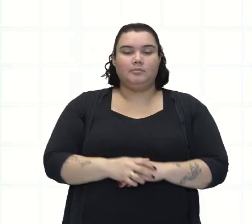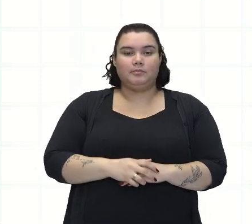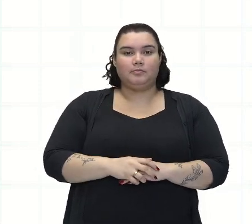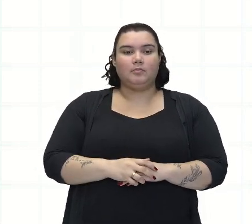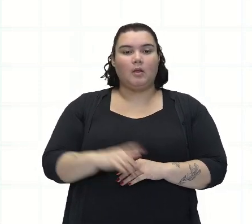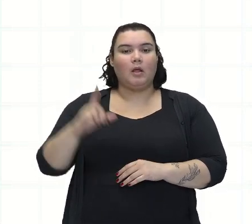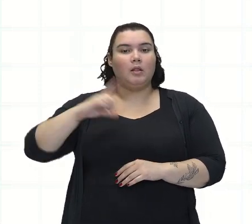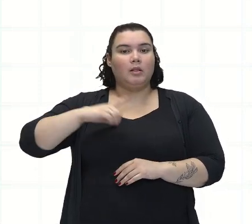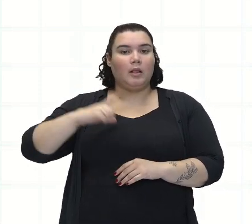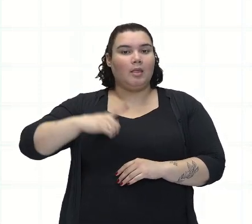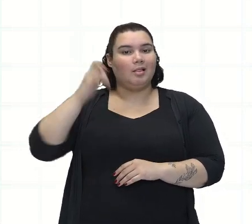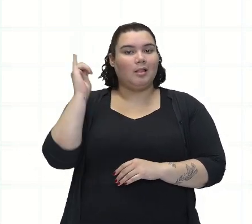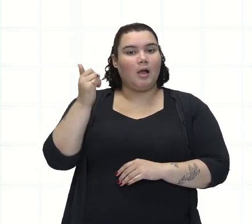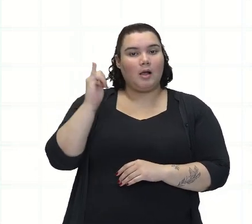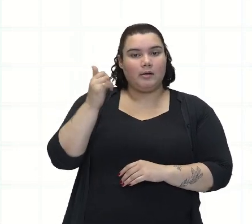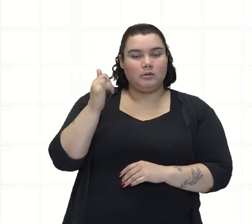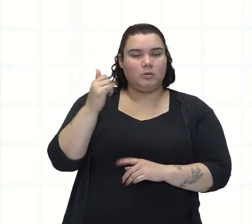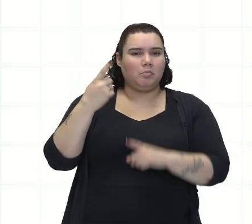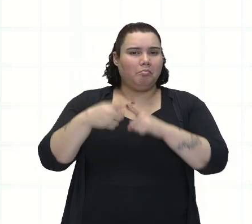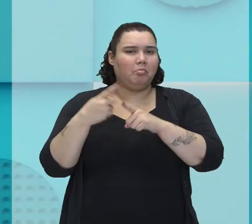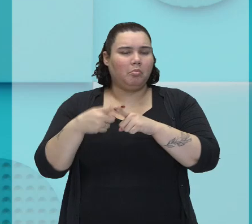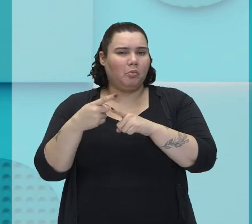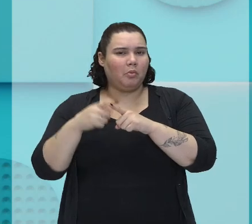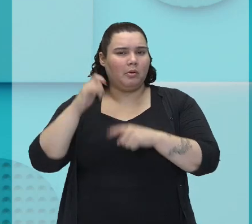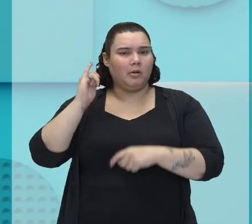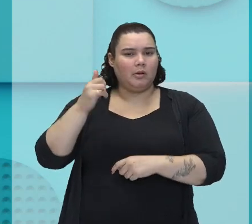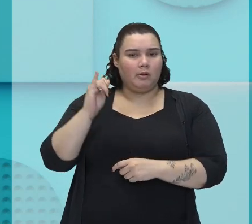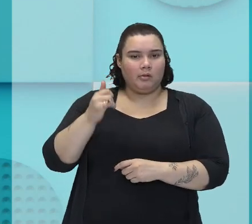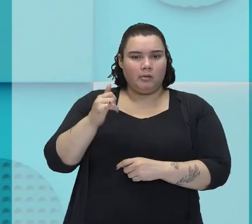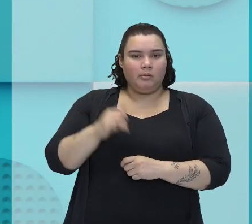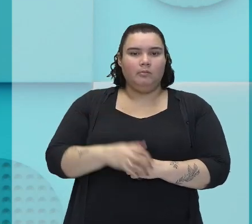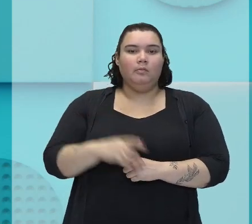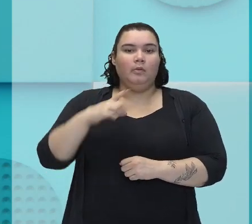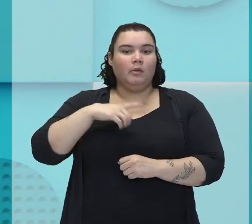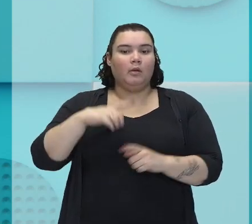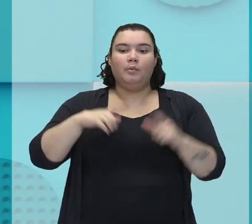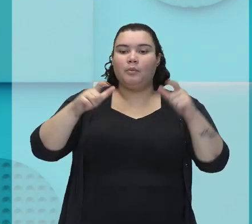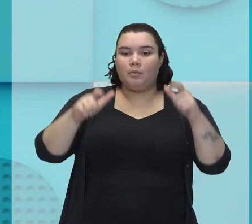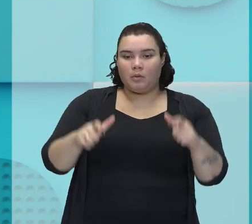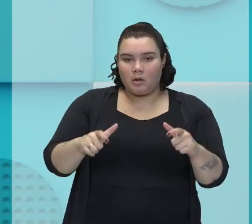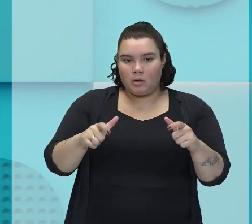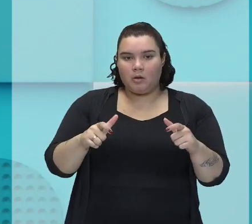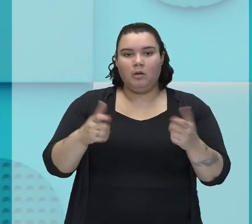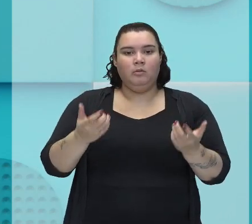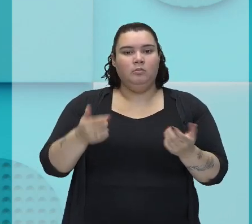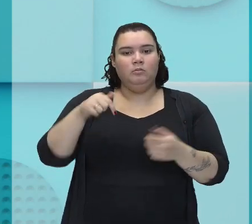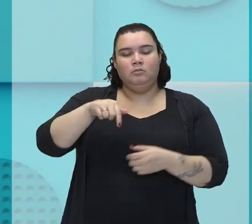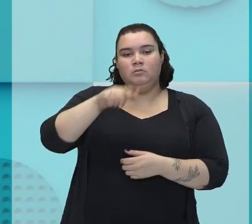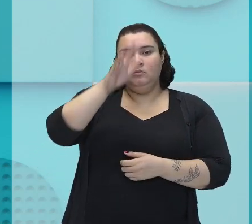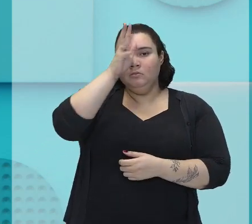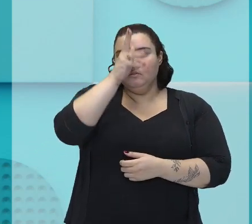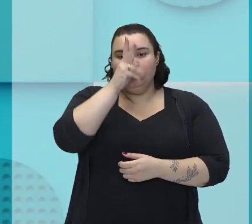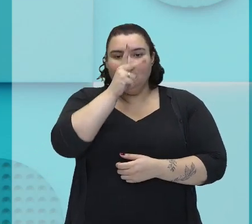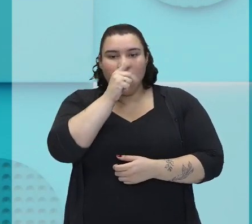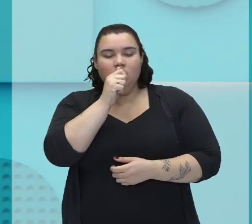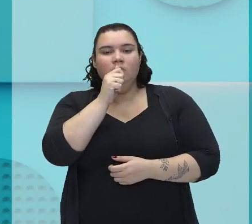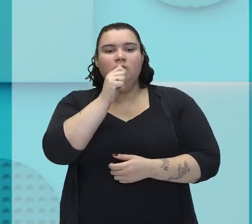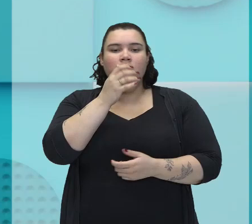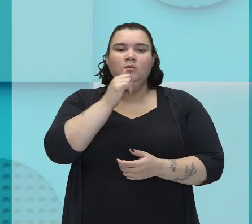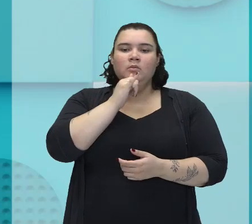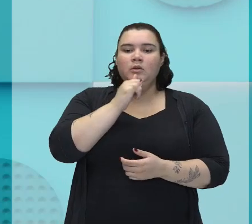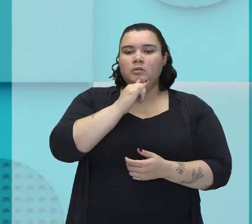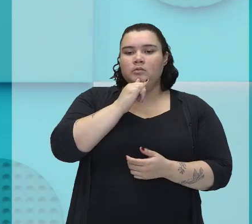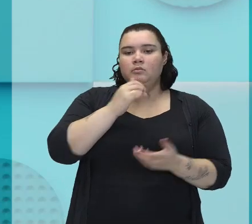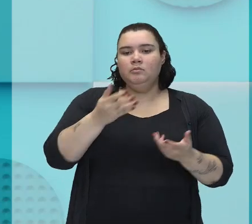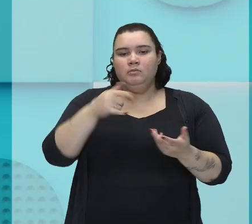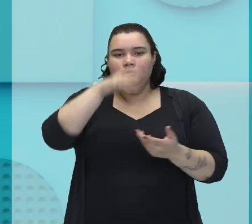temos uma narração. Por que uma narração? Tem um lugar, o lugar onde a galinha ela foi, vamos dizer assim, estava